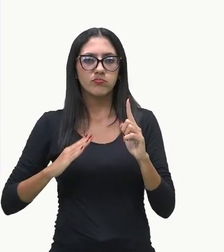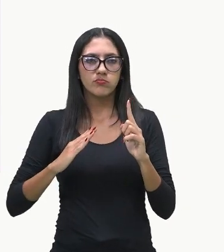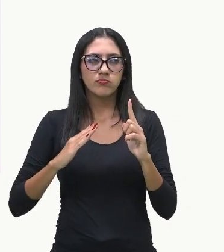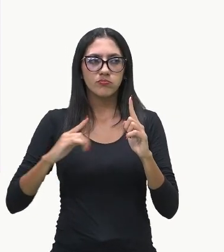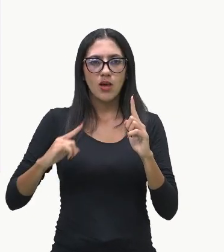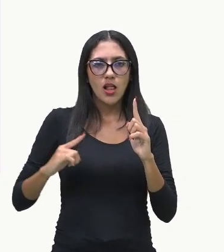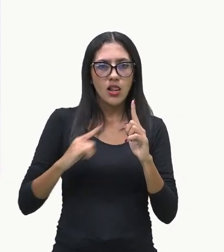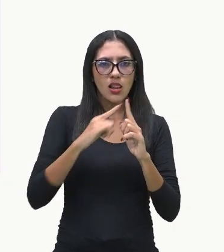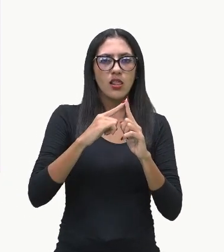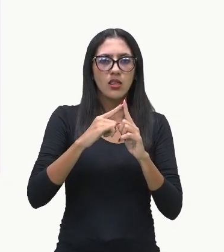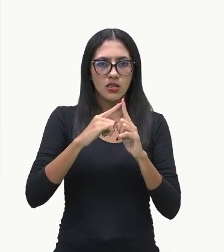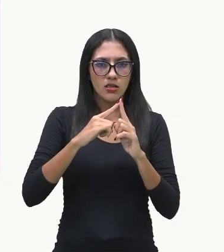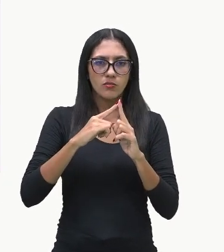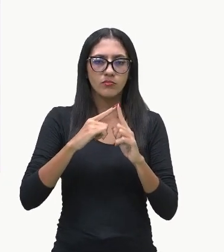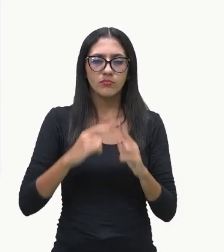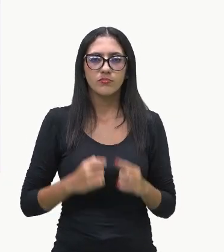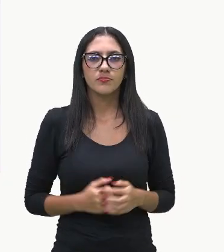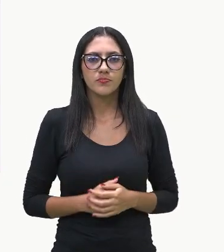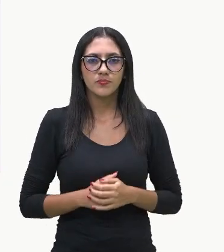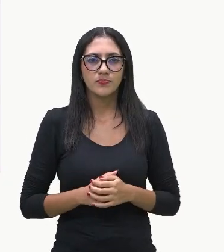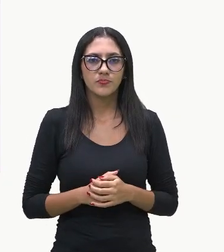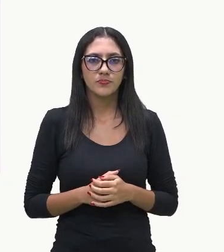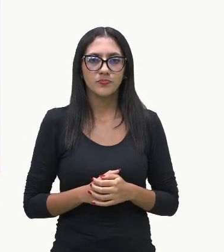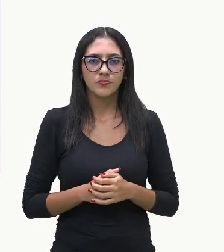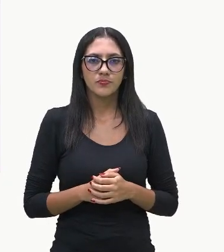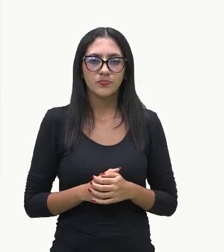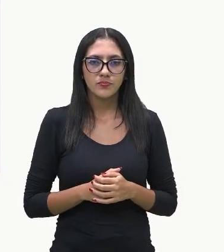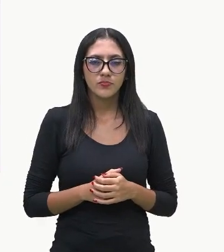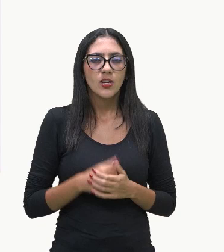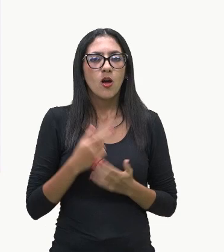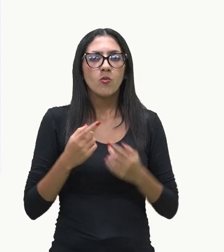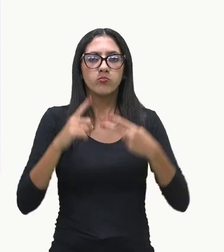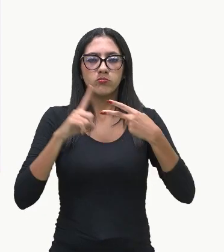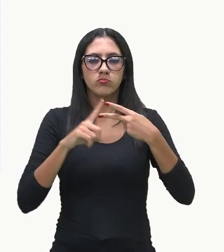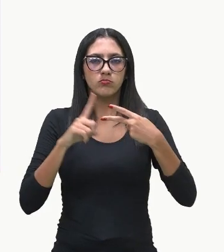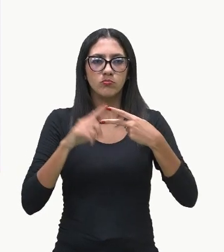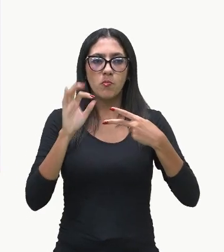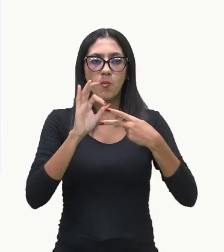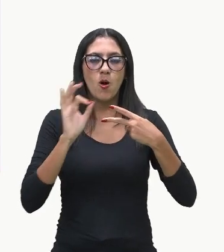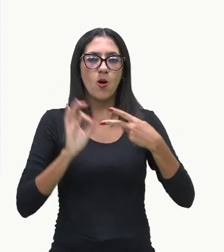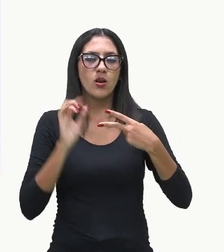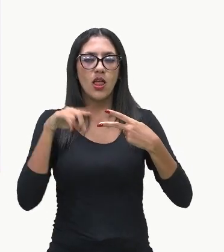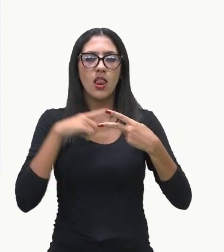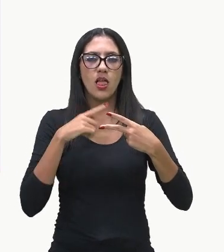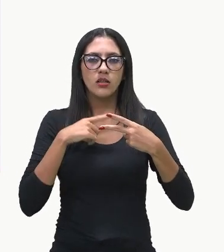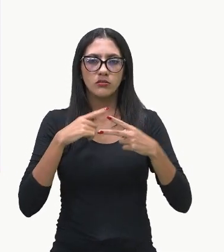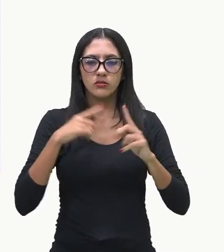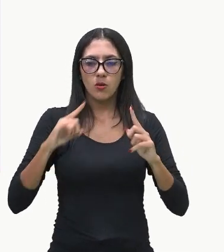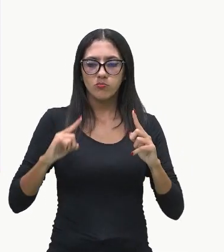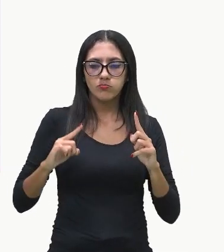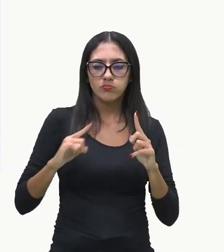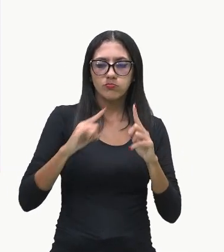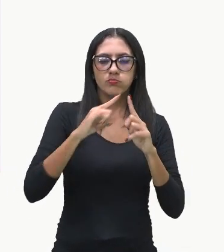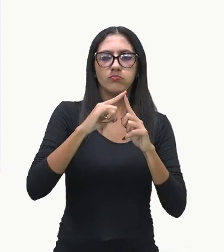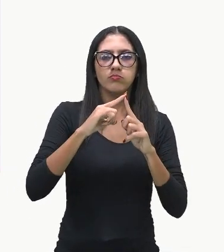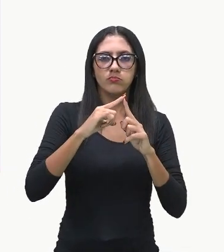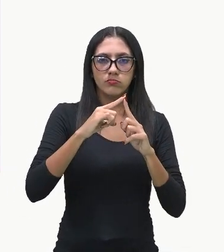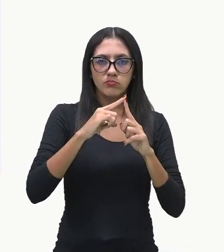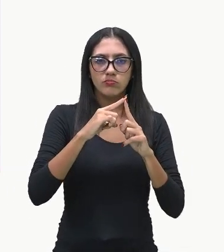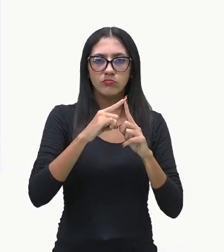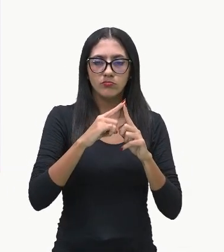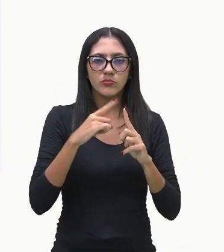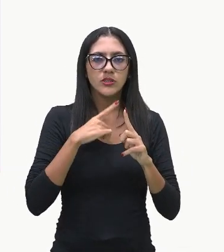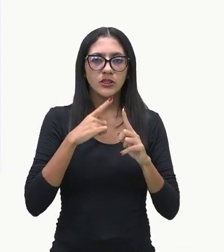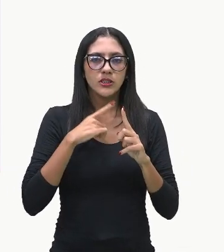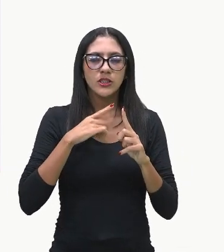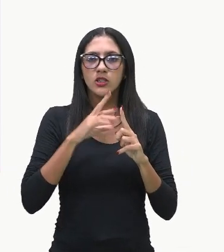A diagonal de um polígono nada mais é que um segmento cujas extremidades, tá, são vértices não